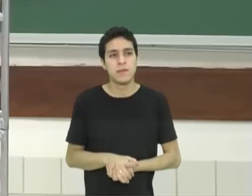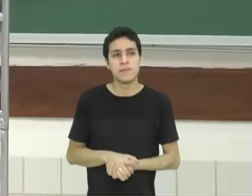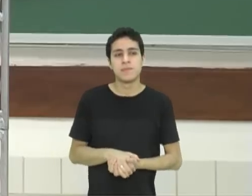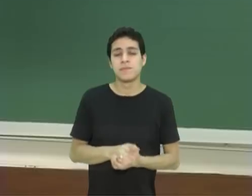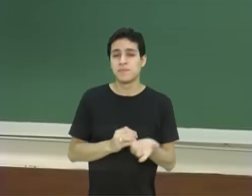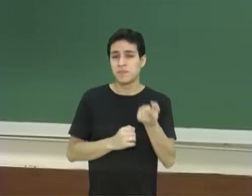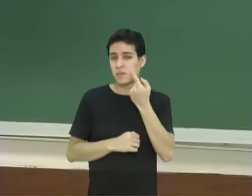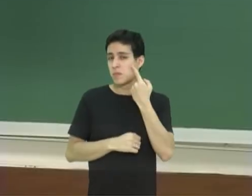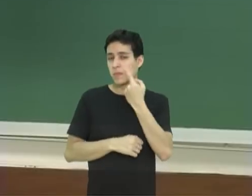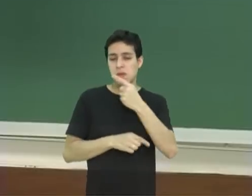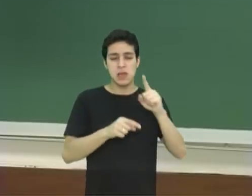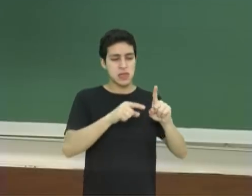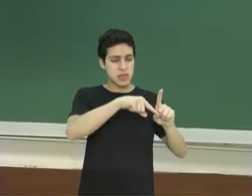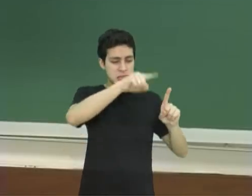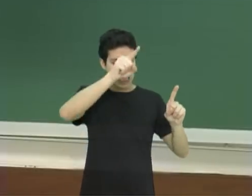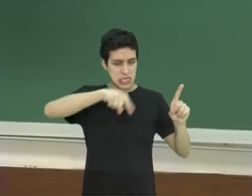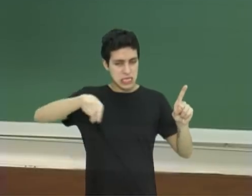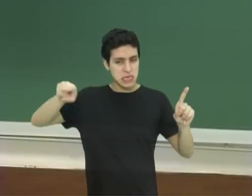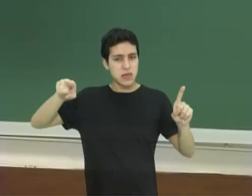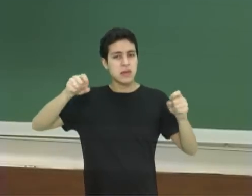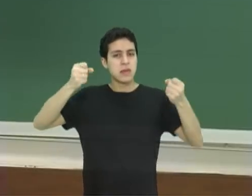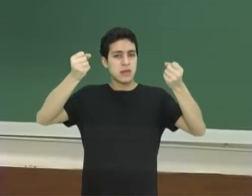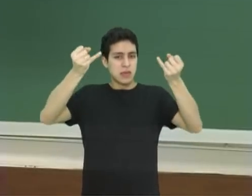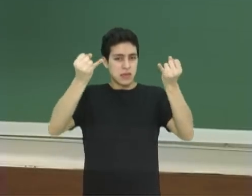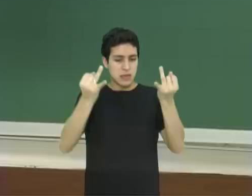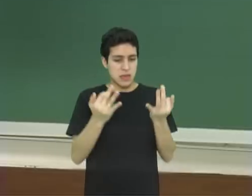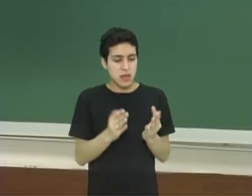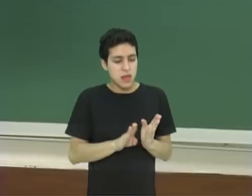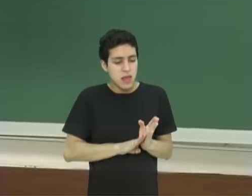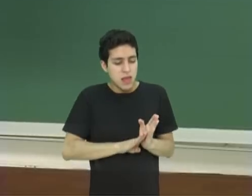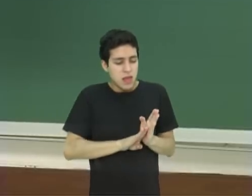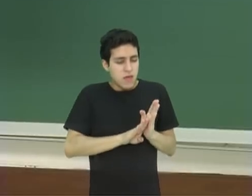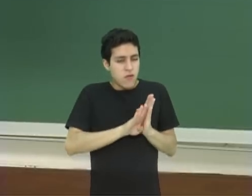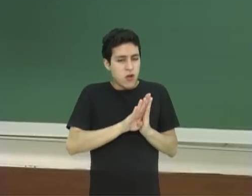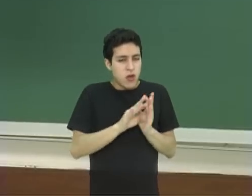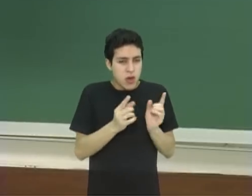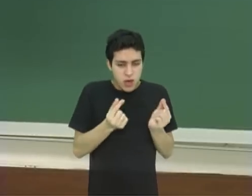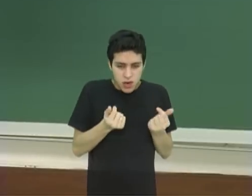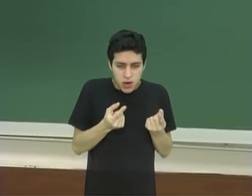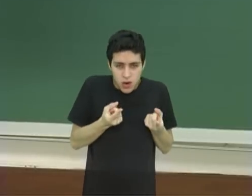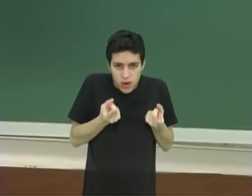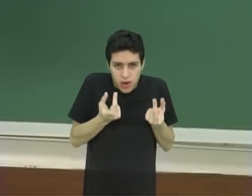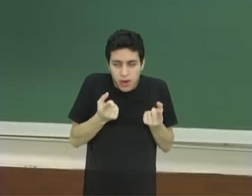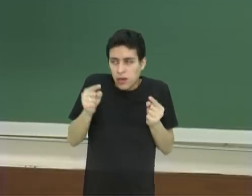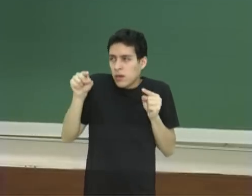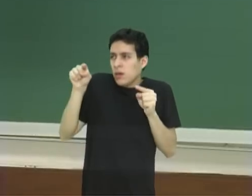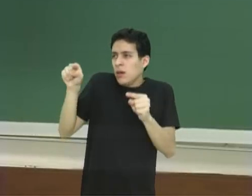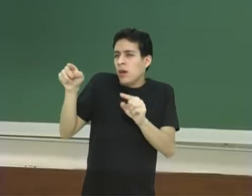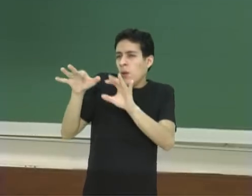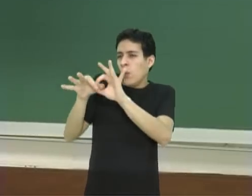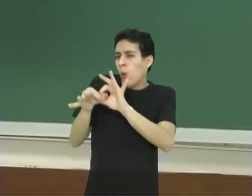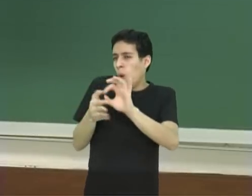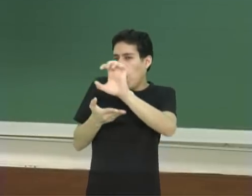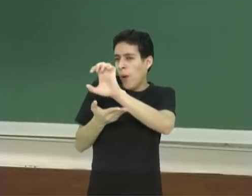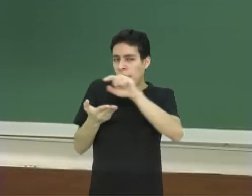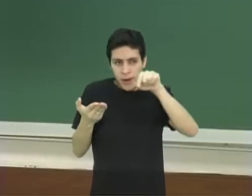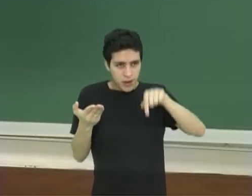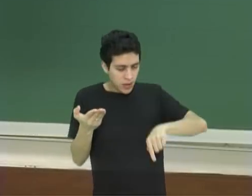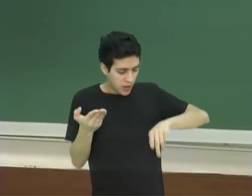Aqui um gráfico interessante sobre a evolução do comércio entre a União Europeia e o Brasil,